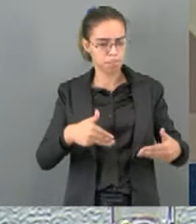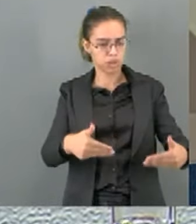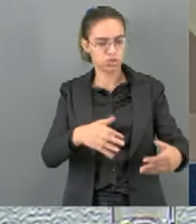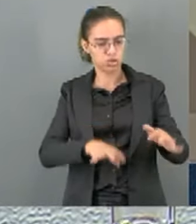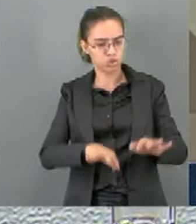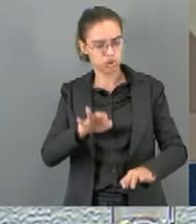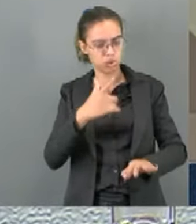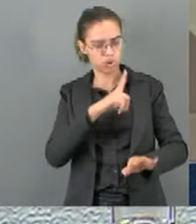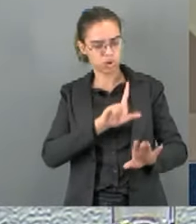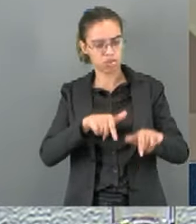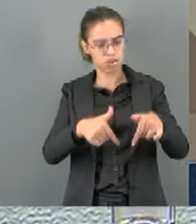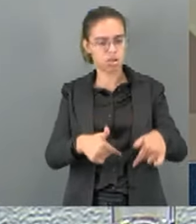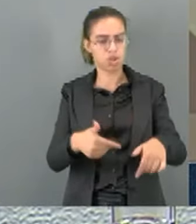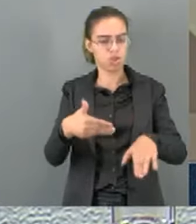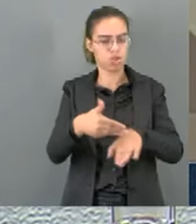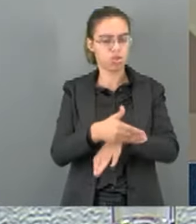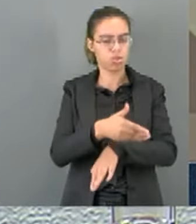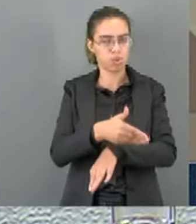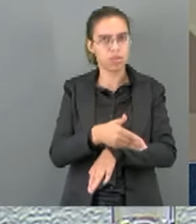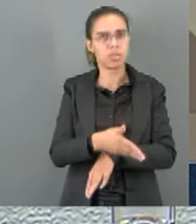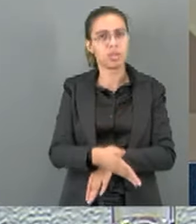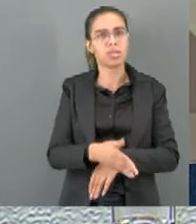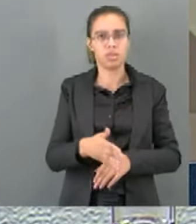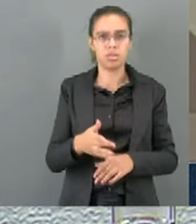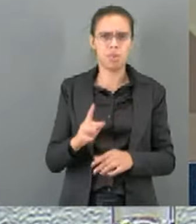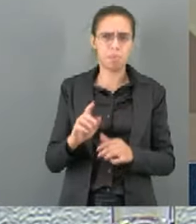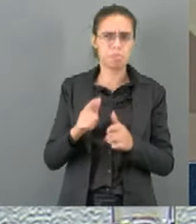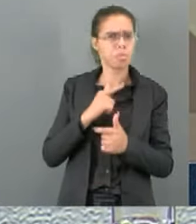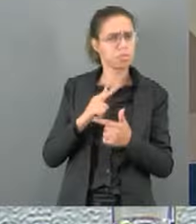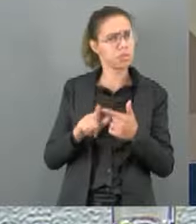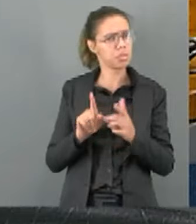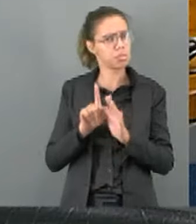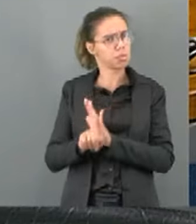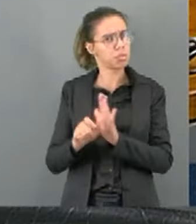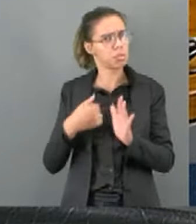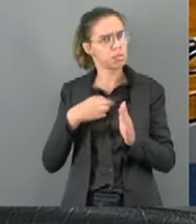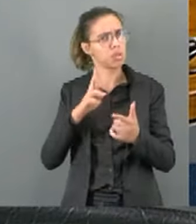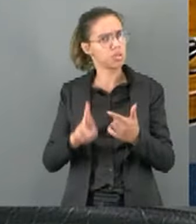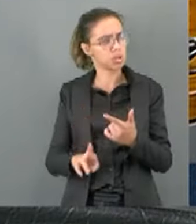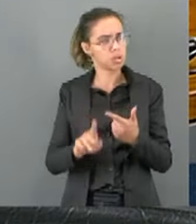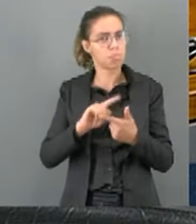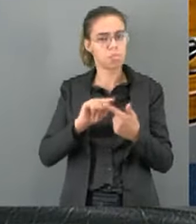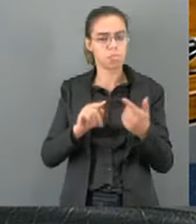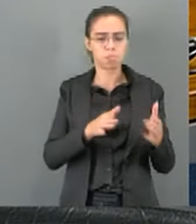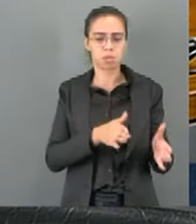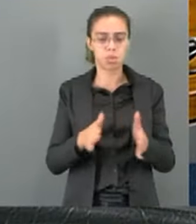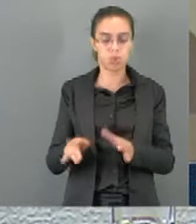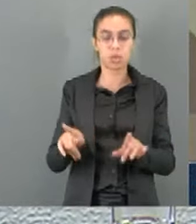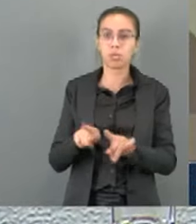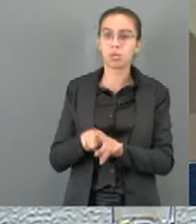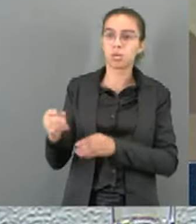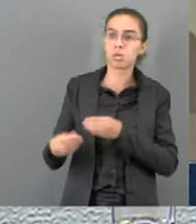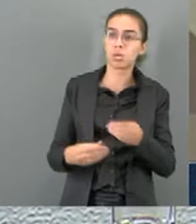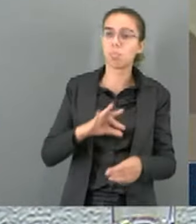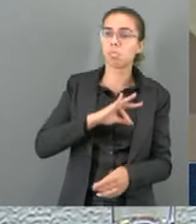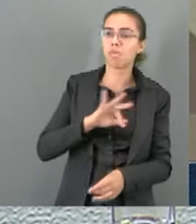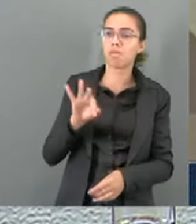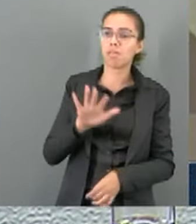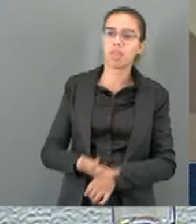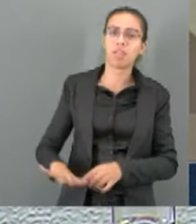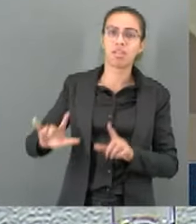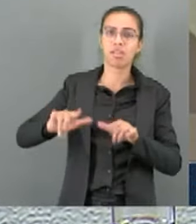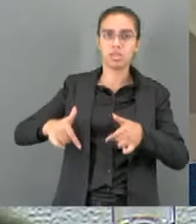Certo? Eu acho que com isso eu respondo a primeira e a segunda pergunta, né? Então, o protocolo e como a Polícia Federal tem atuado.